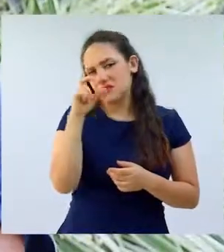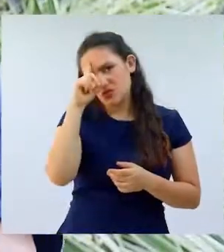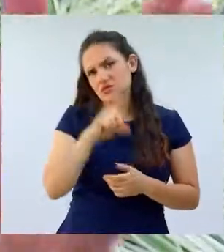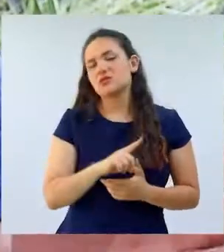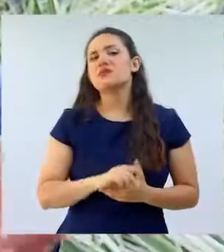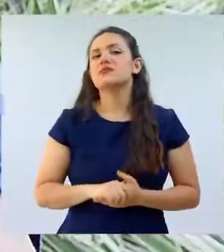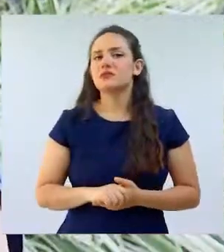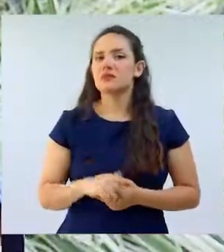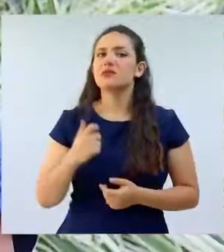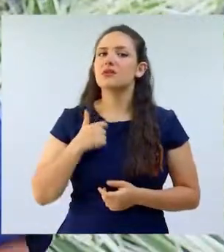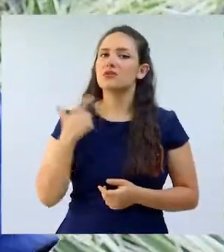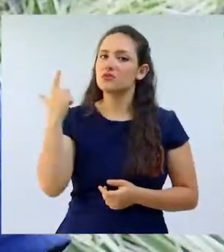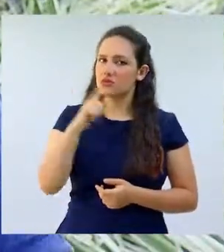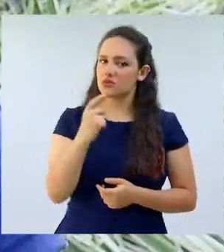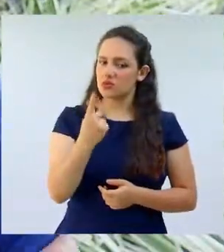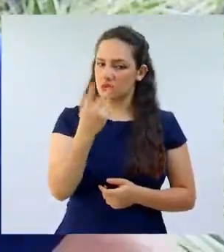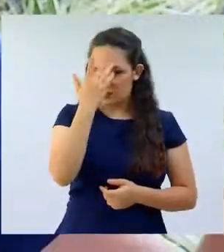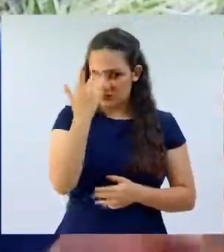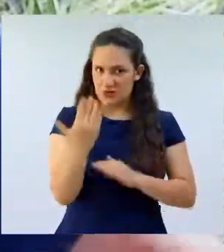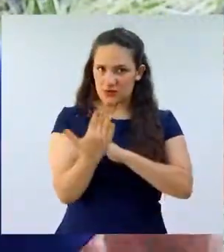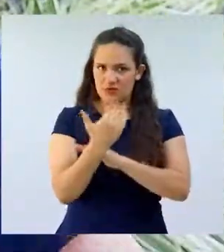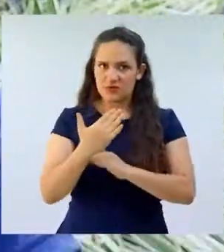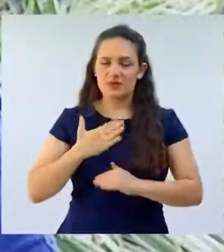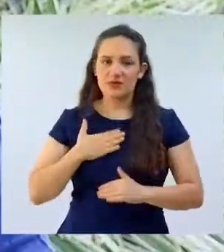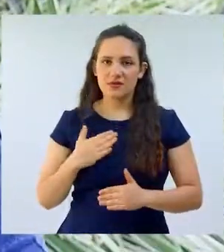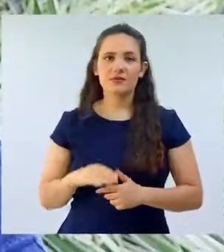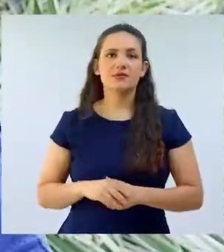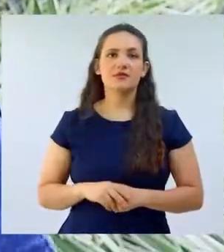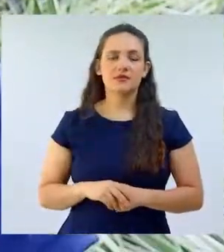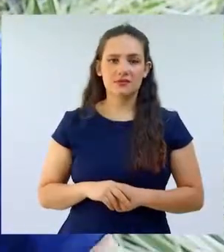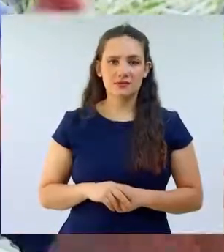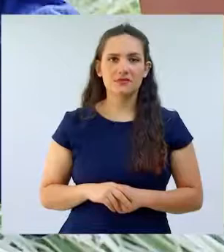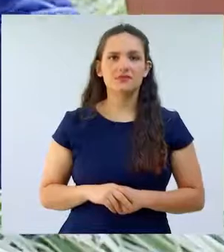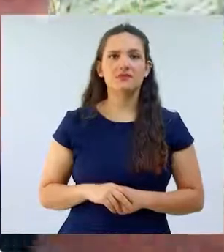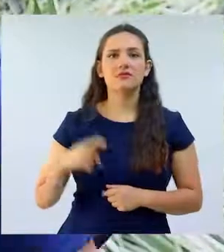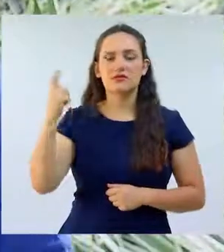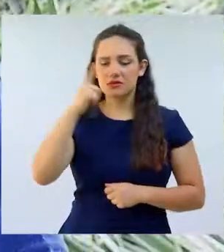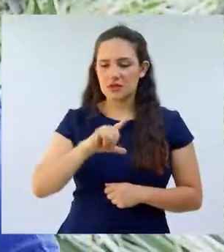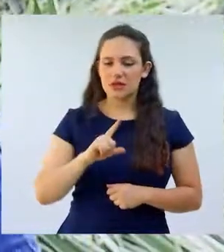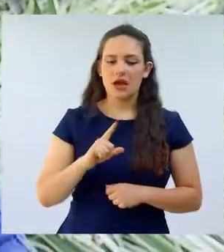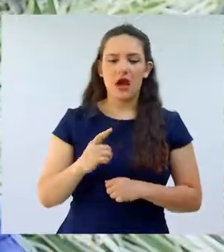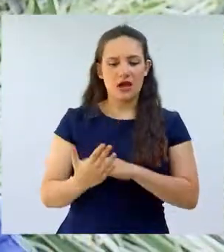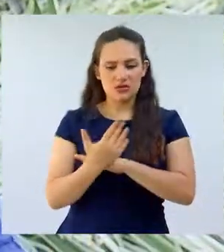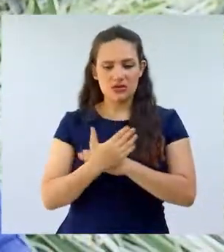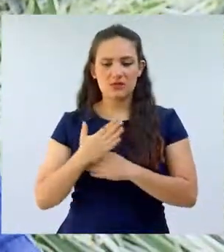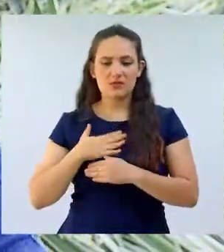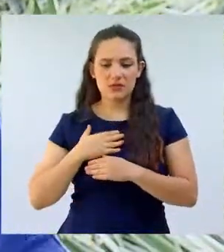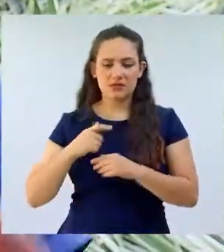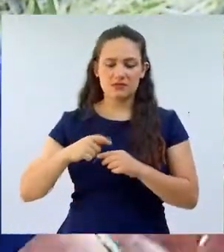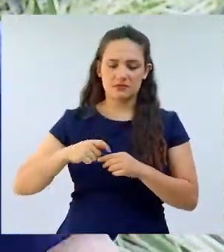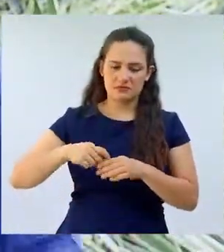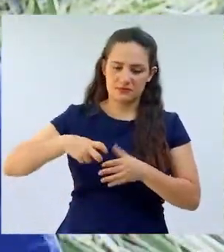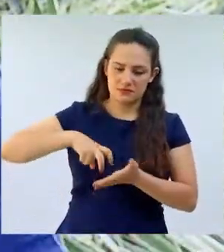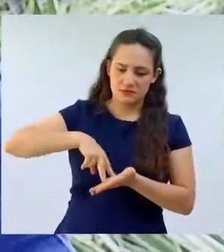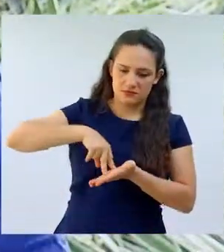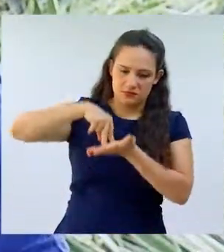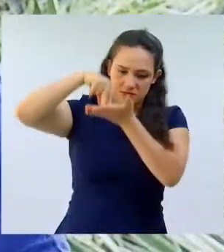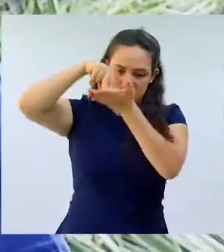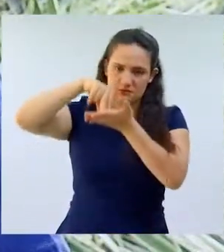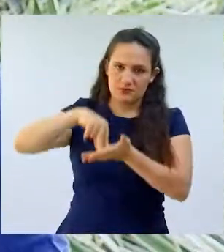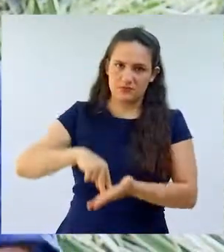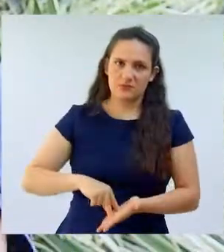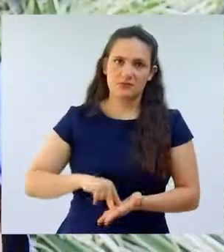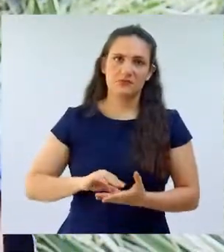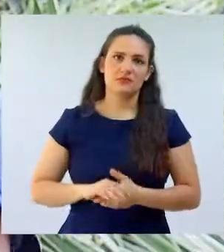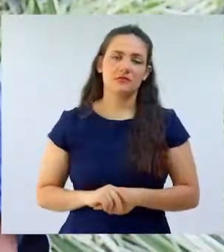eu consegui 2 pessoas que me ajudavam, né? Principalmente para bater a catraca, para fazer subir e descer o balancinho. Mas essas 2 pessoas me deram